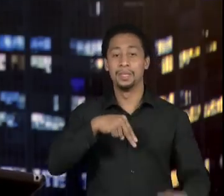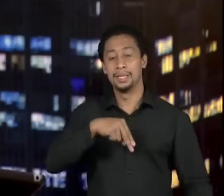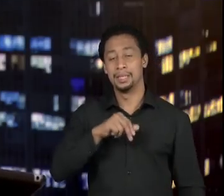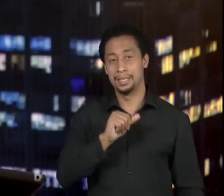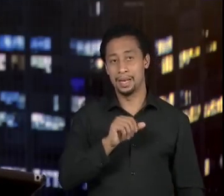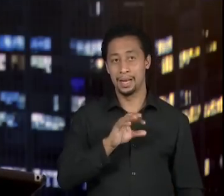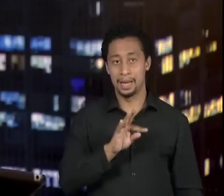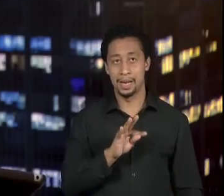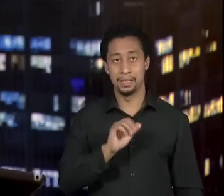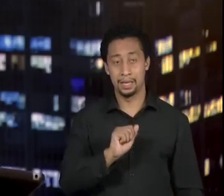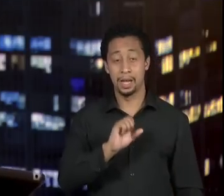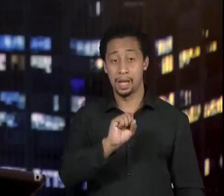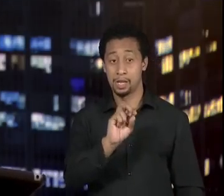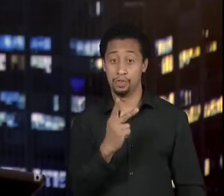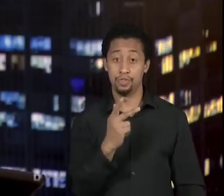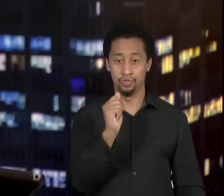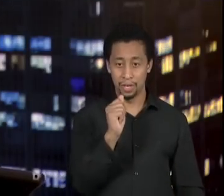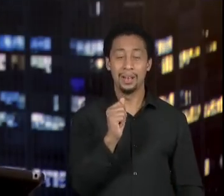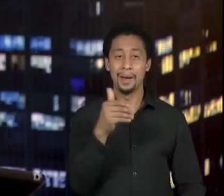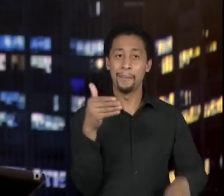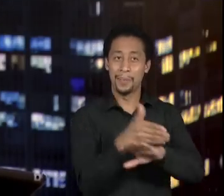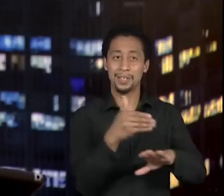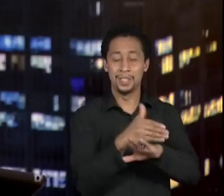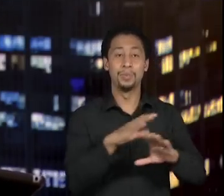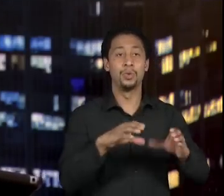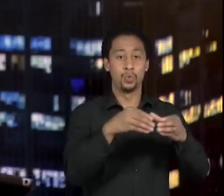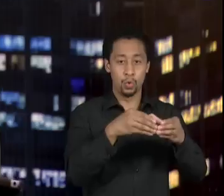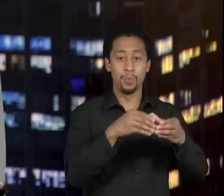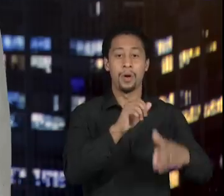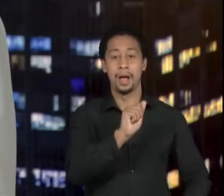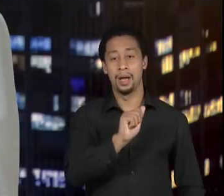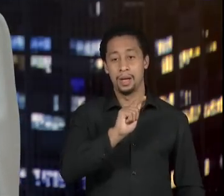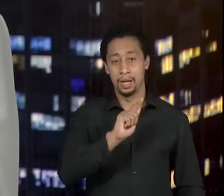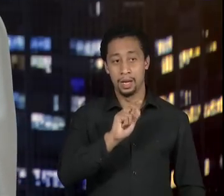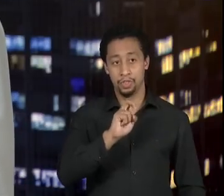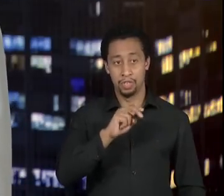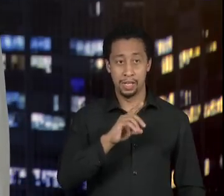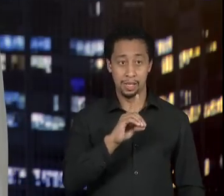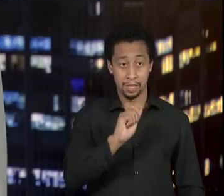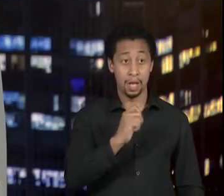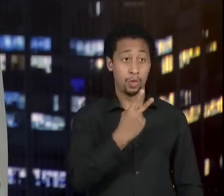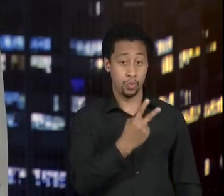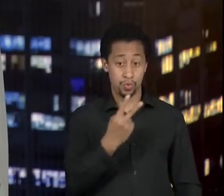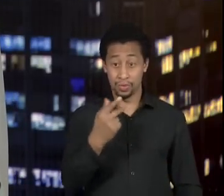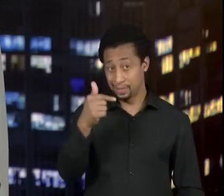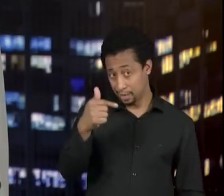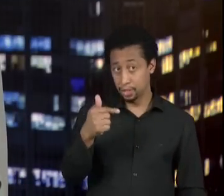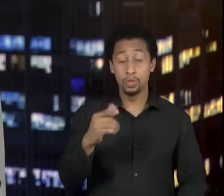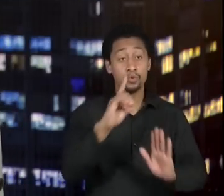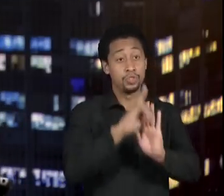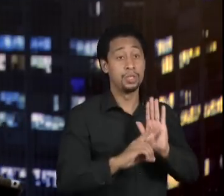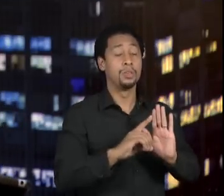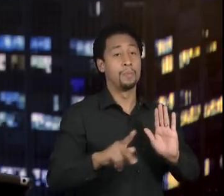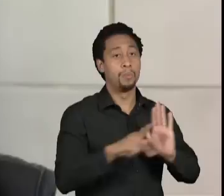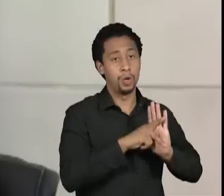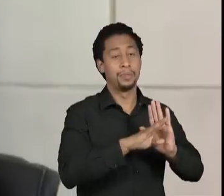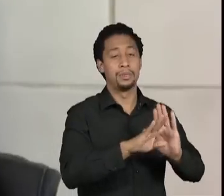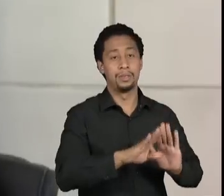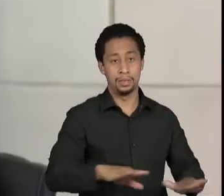Costa, integrante da Agenda 227, um movimento que reúne organizações da sociedade civil pelos direitos das crianças e